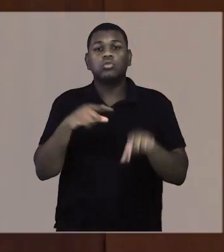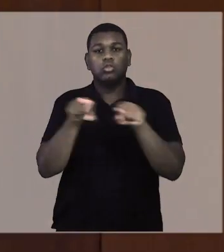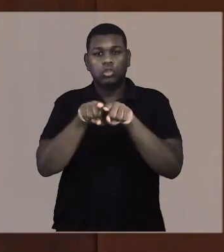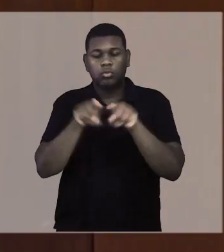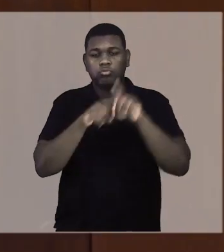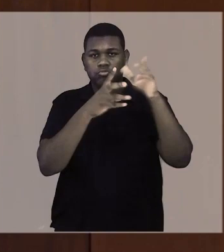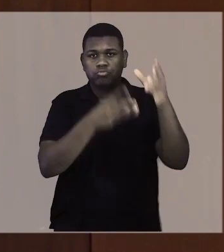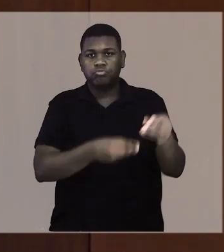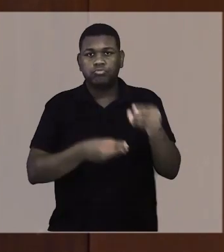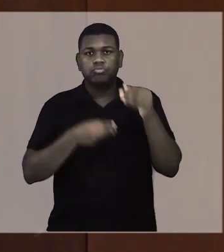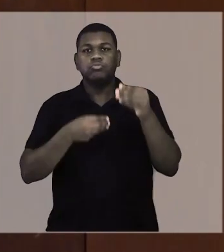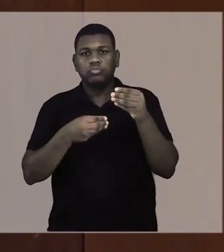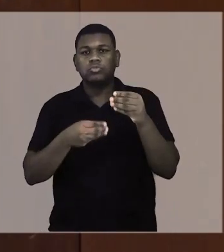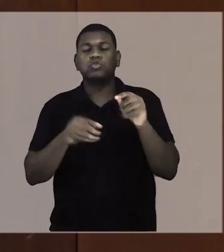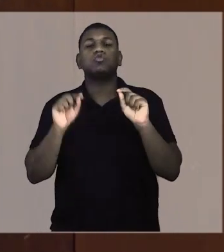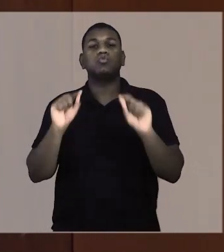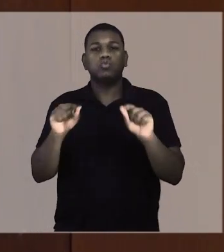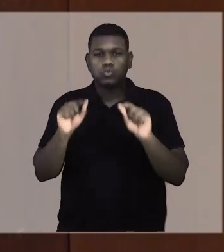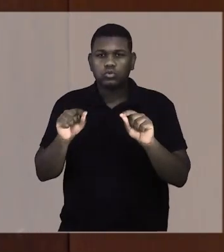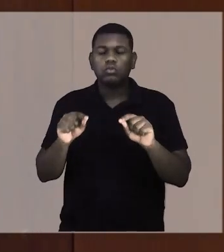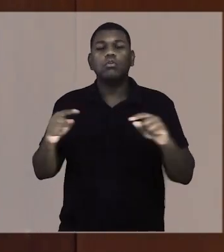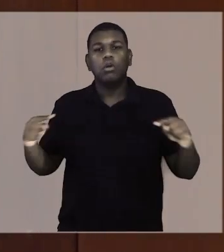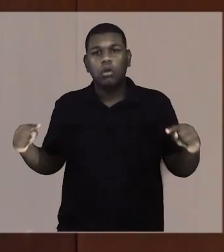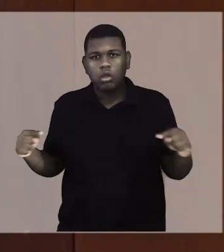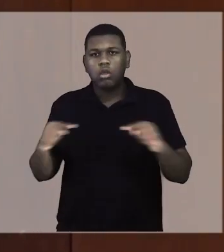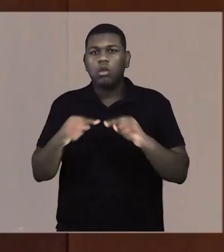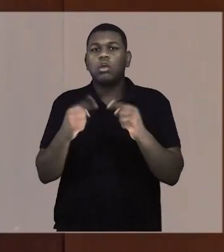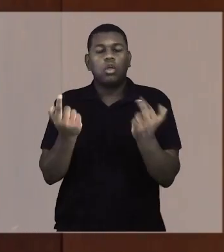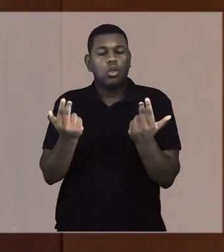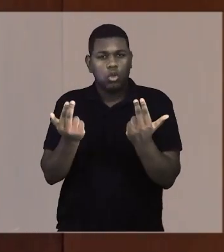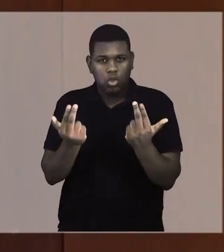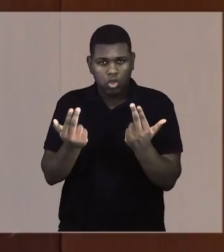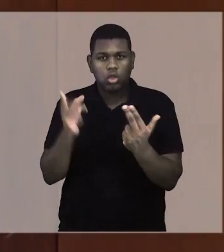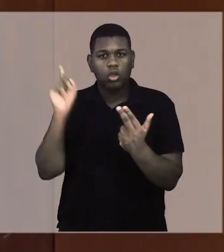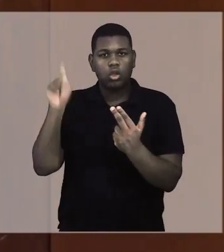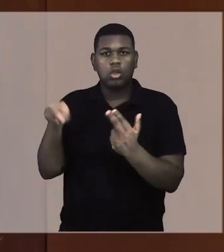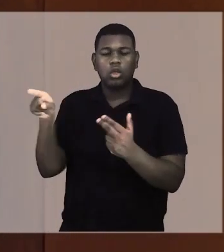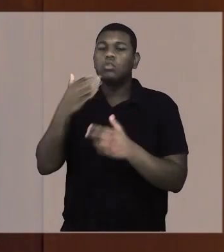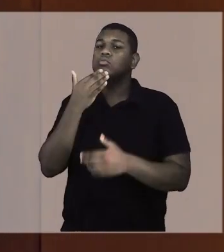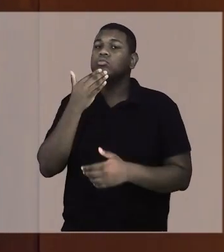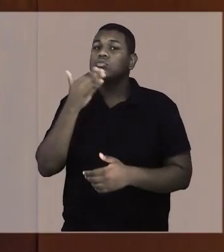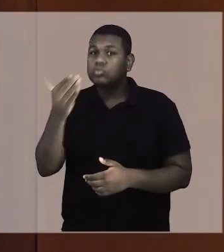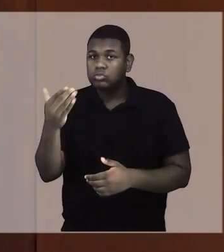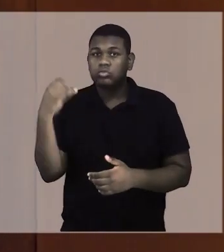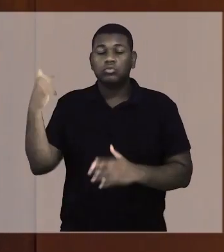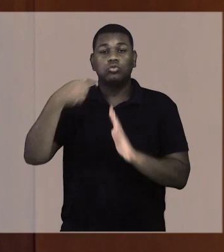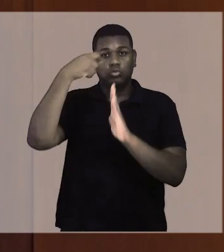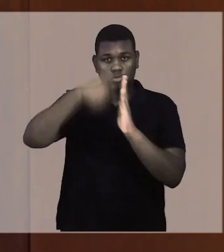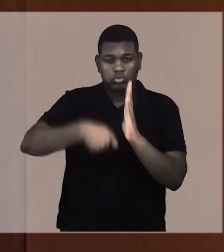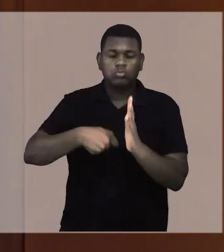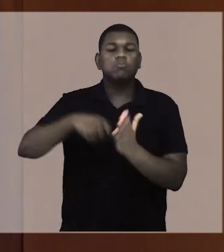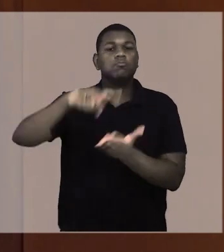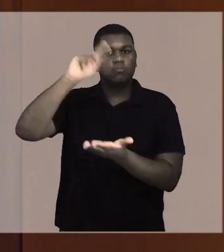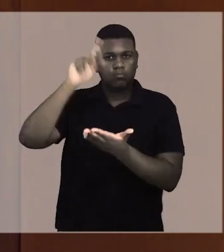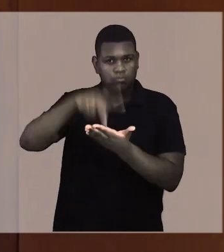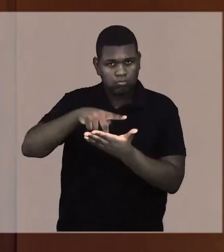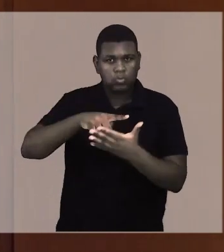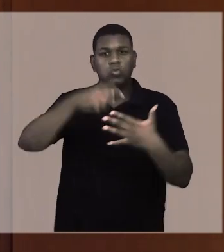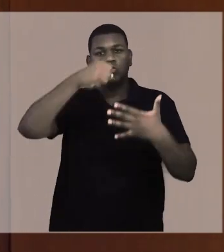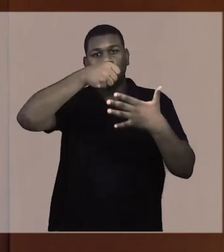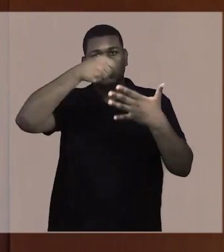nós decidimos na semana passada, dia 19 de junho de 2023 deste ano, decidimos justamente de acordo com